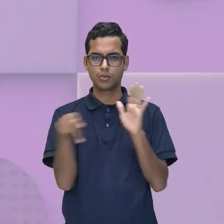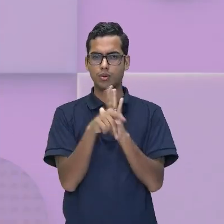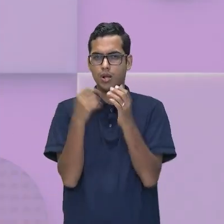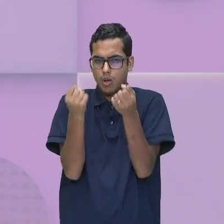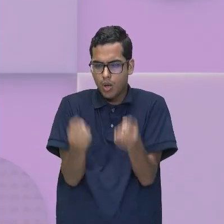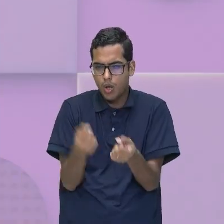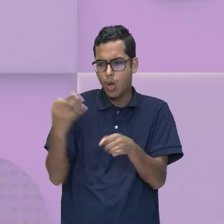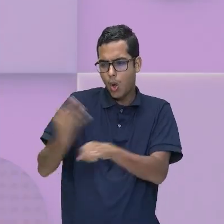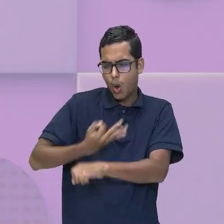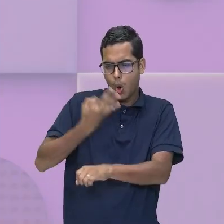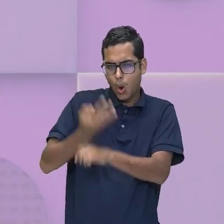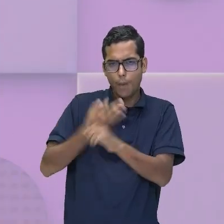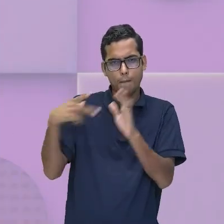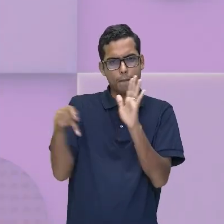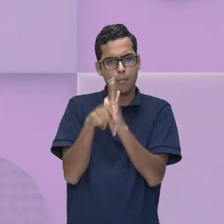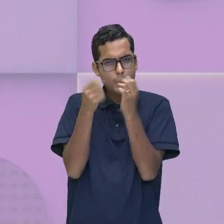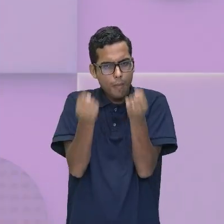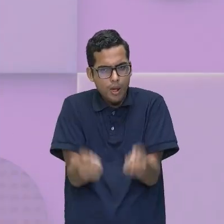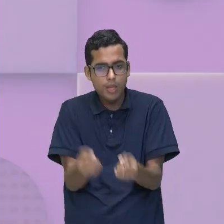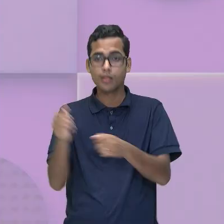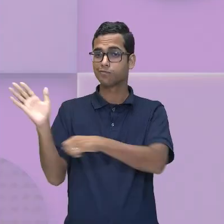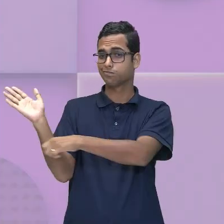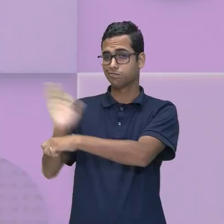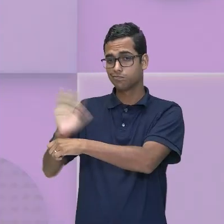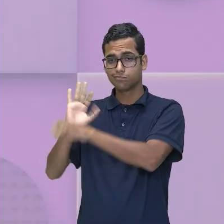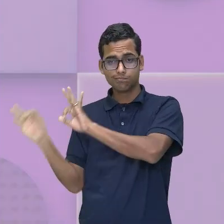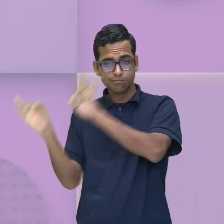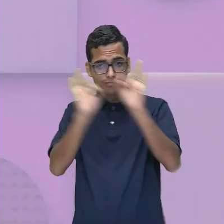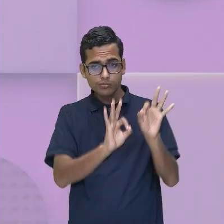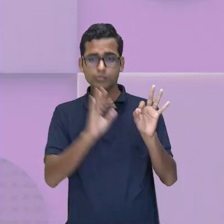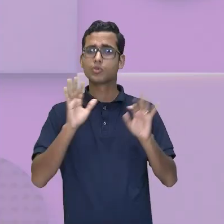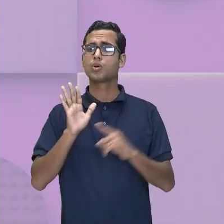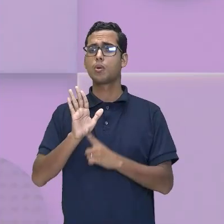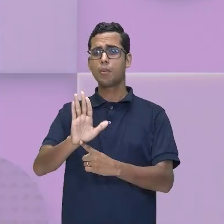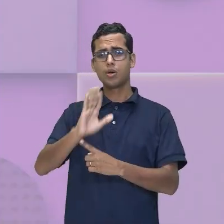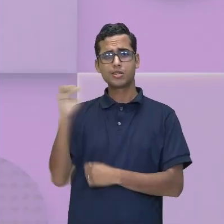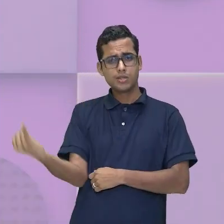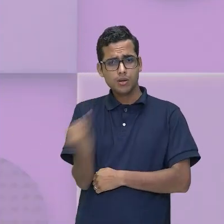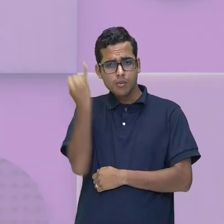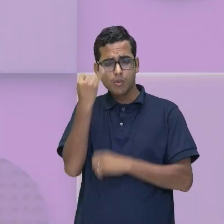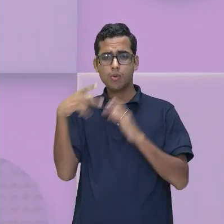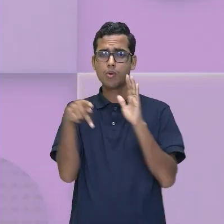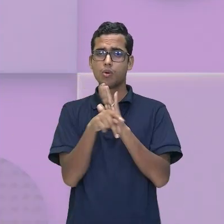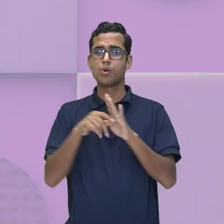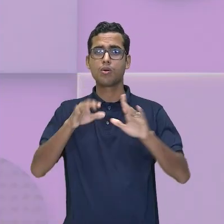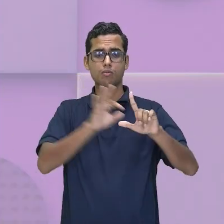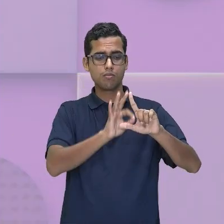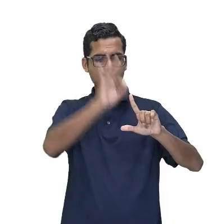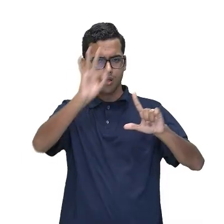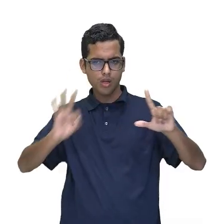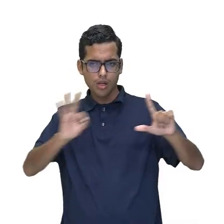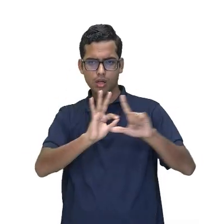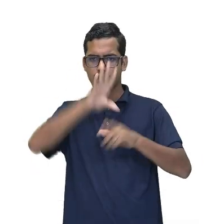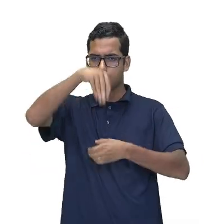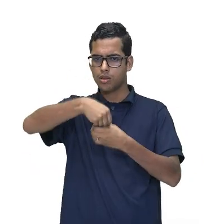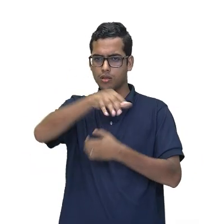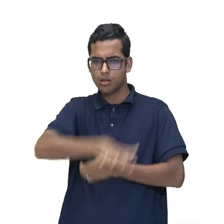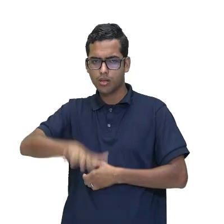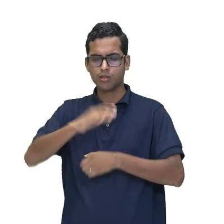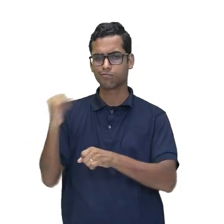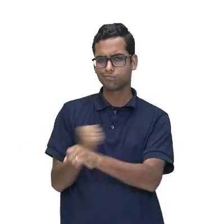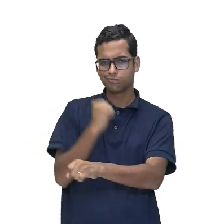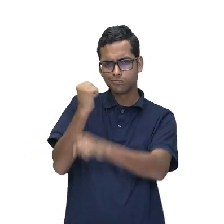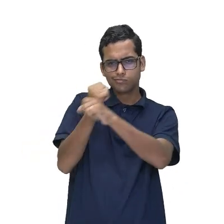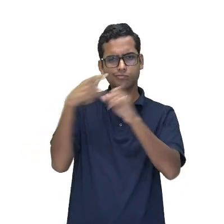assistir um vídeo agora que vai mostrar a importância dos triângulos na construção. Vamos assistir. Porque